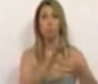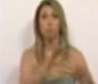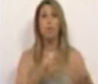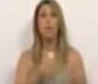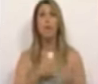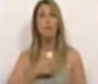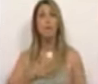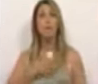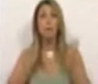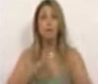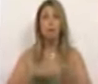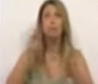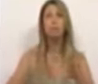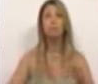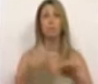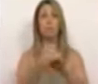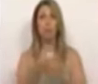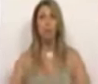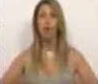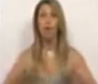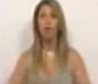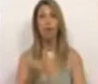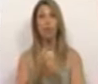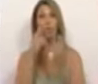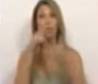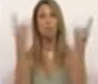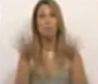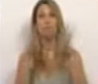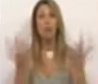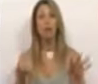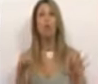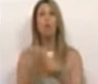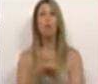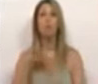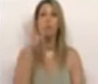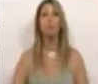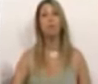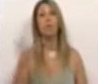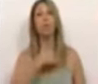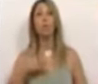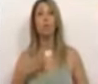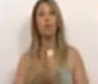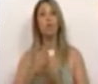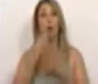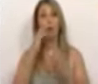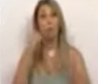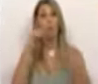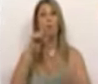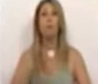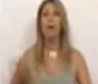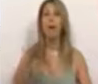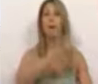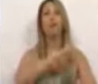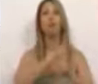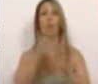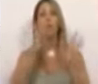preciso contratar trabalhadores e investir nos serviços públicos, como o Serviço Nacional de Saúde, na escola pública e outras áreas. É preciso criar